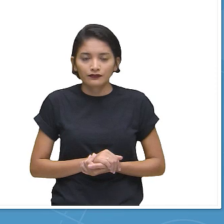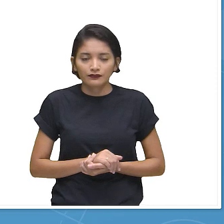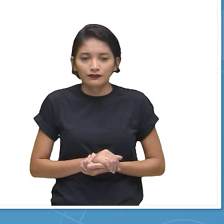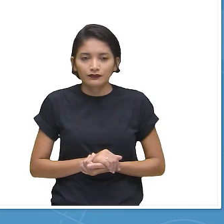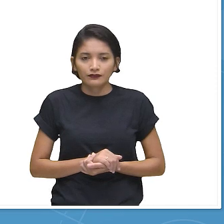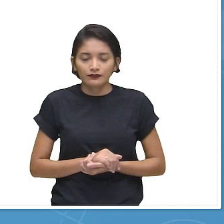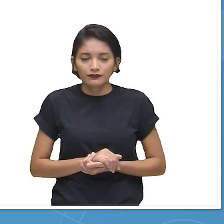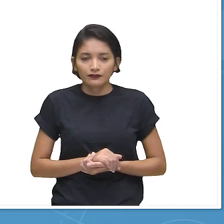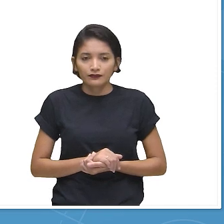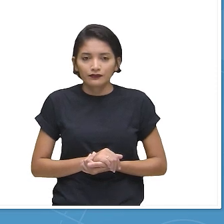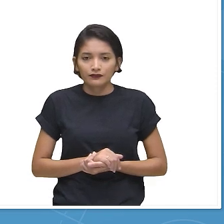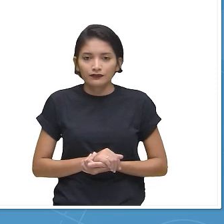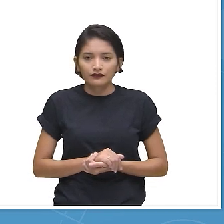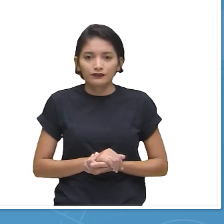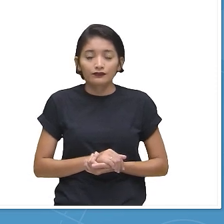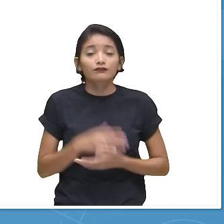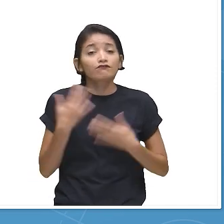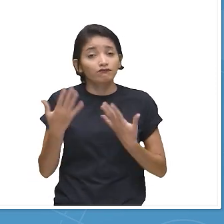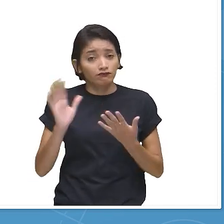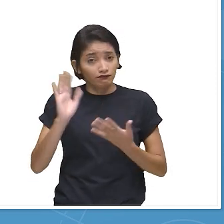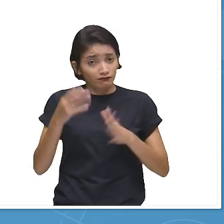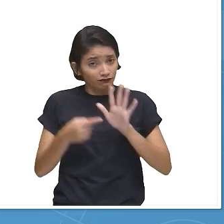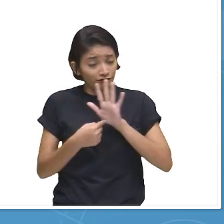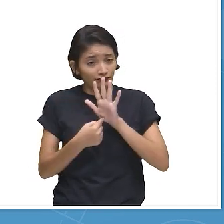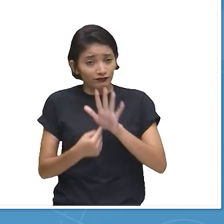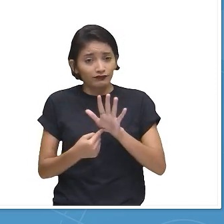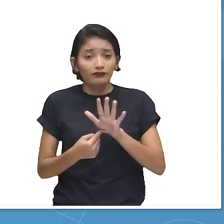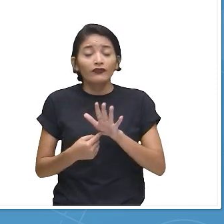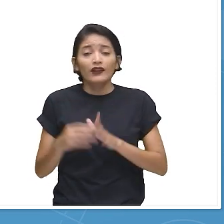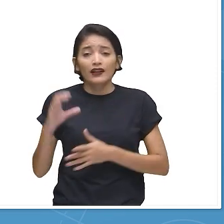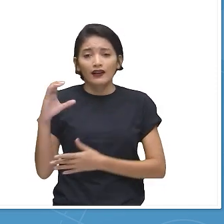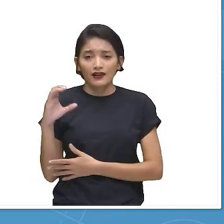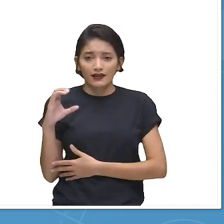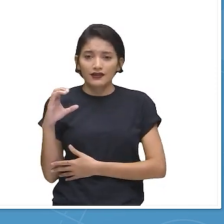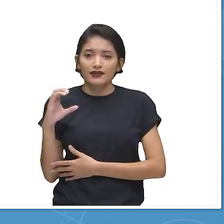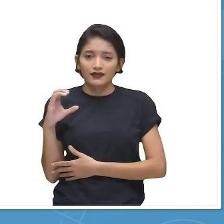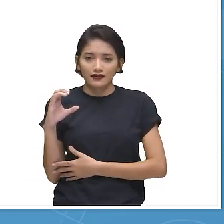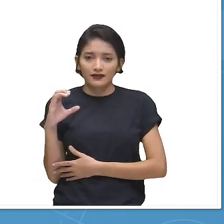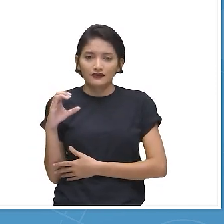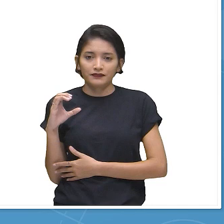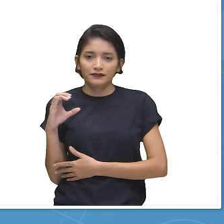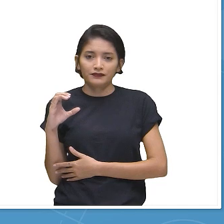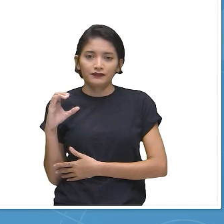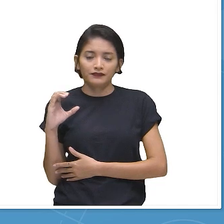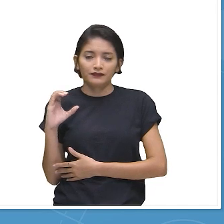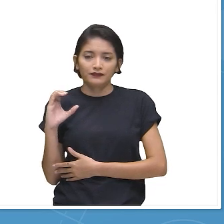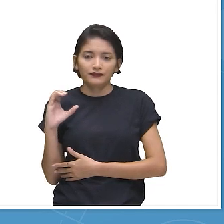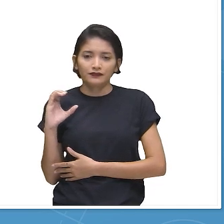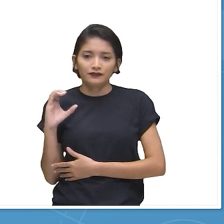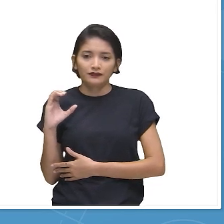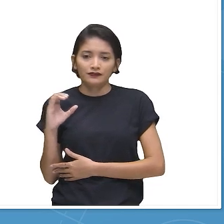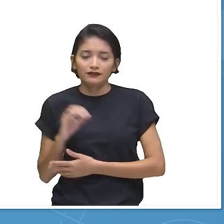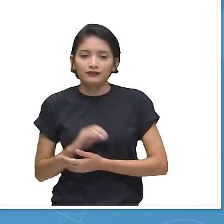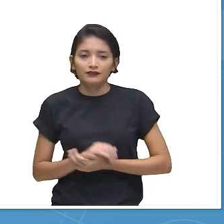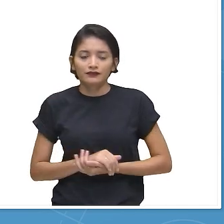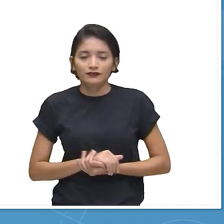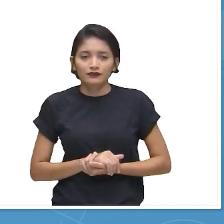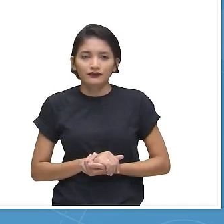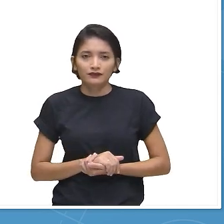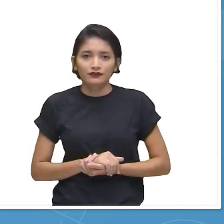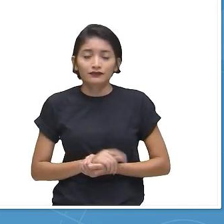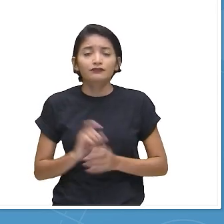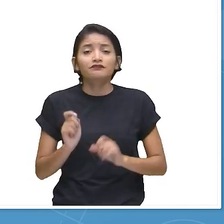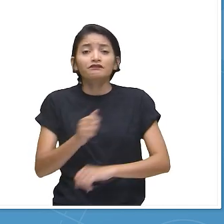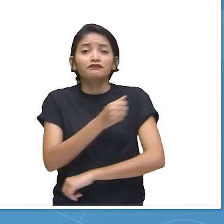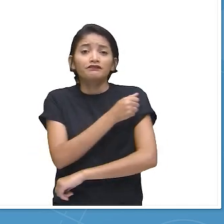Ok. Então, já destacando aqui, que é a letra C, temos... Ok, o tempo. Muito bem, então, quem participou